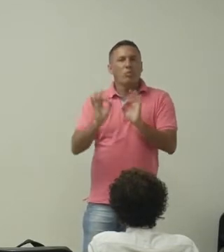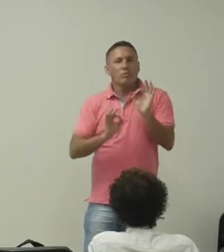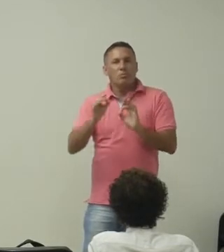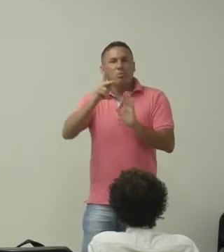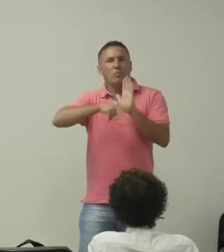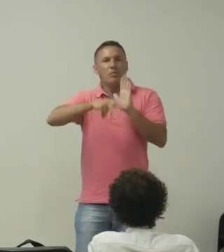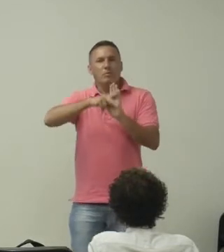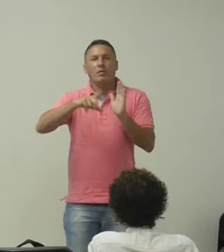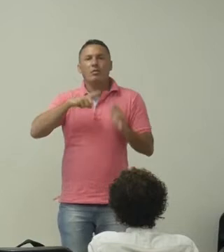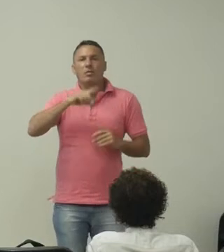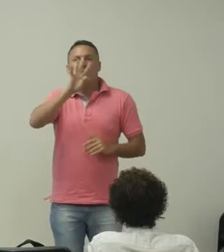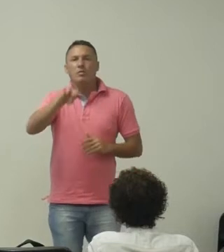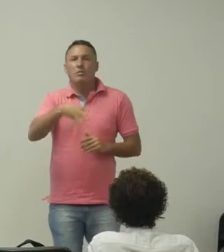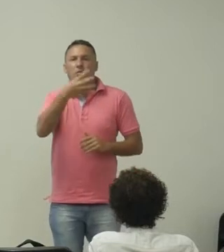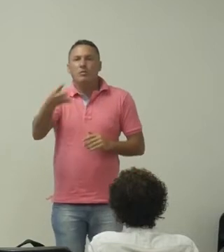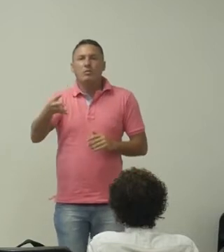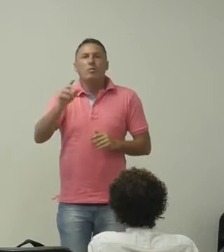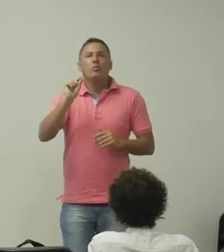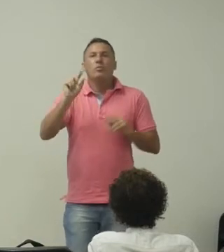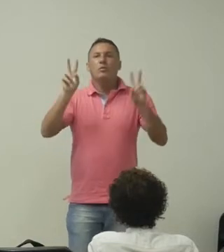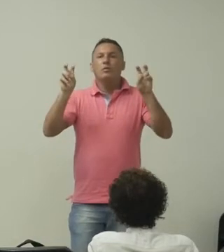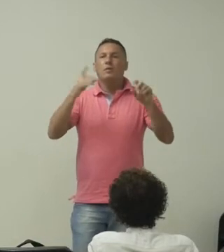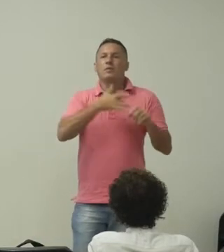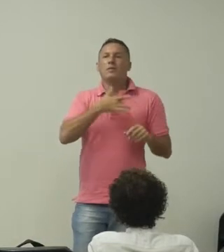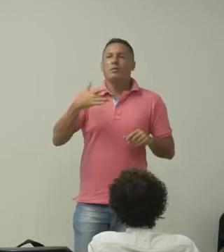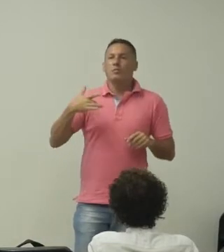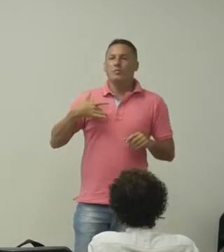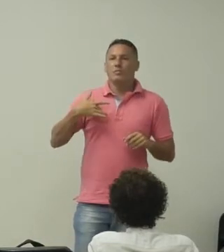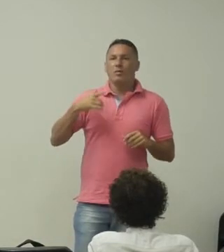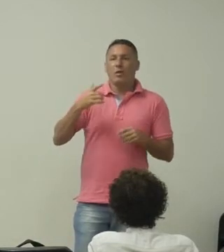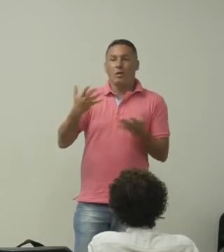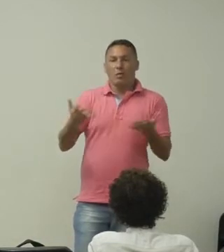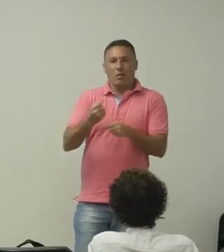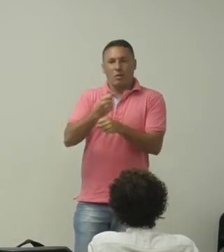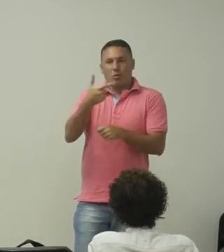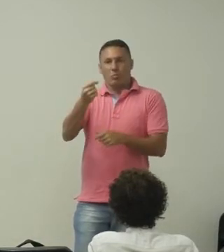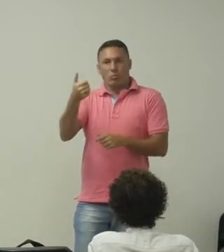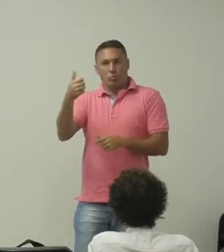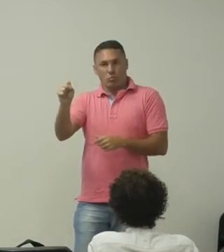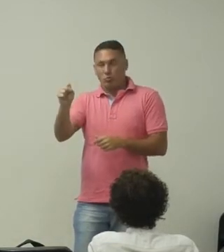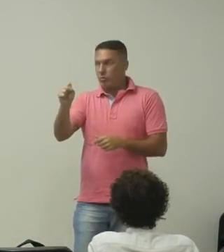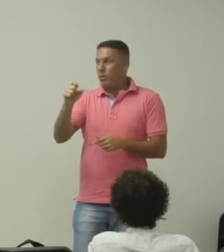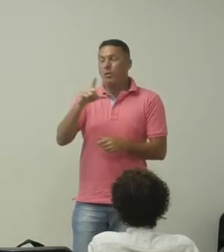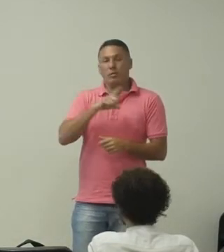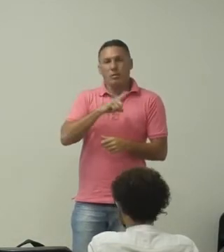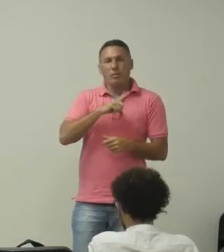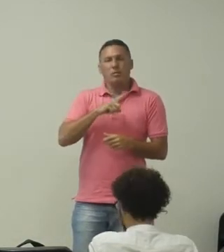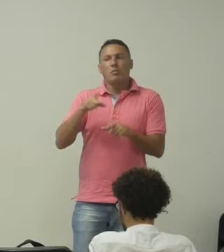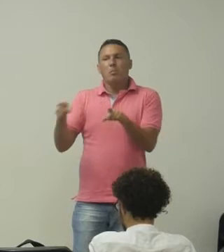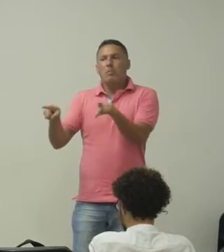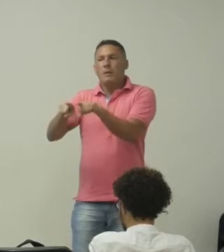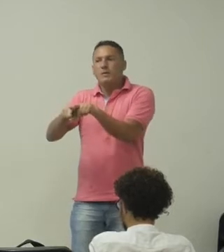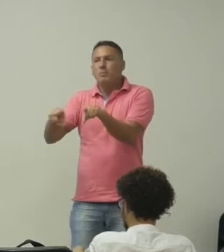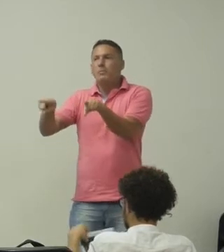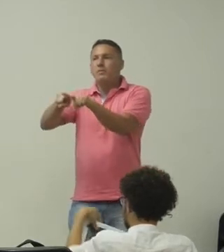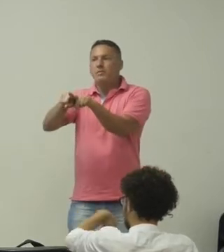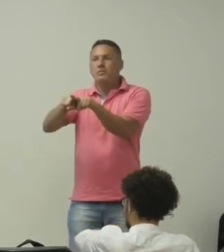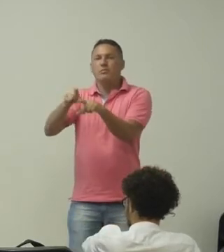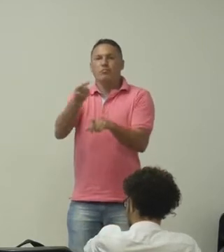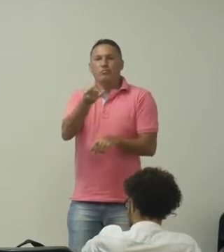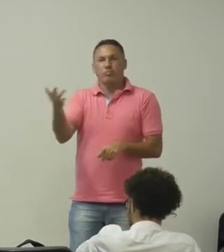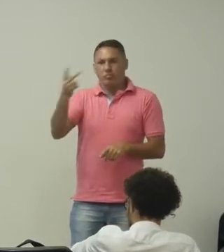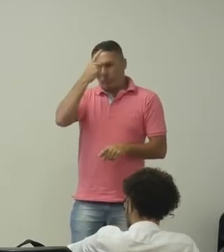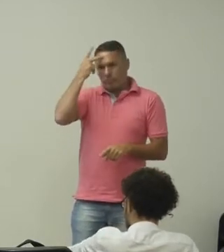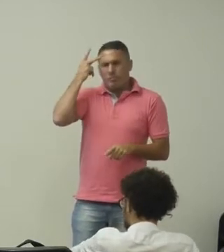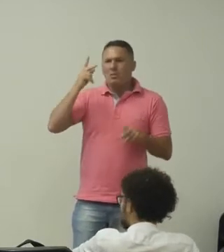do calendário de promoção à saúde da CAS para o ano de 2018. Como eu falei, contou com a parceria desses outros colegas. Então,